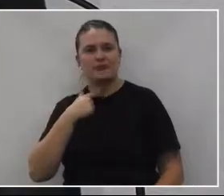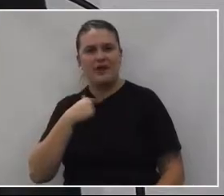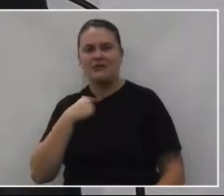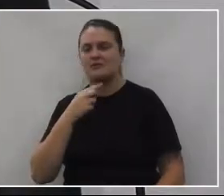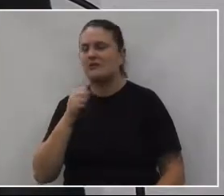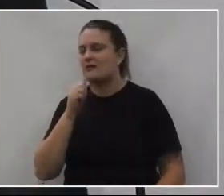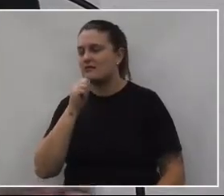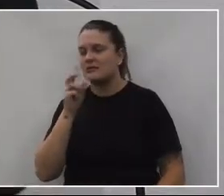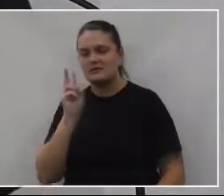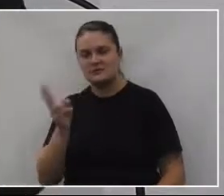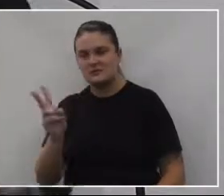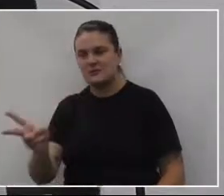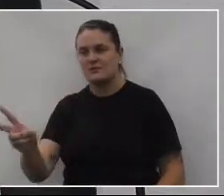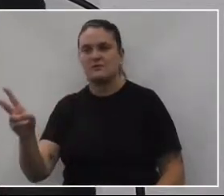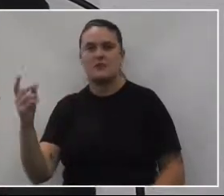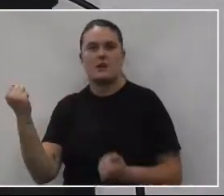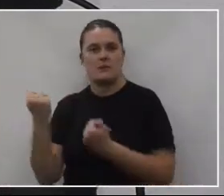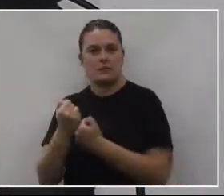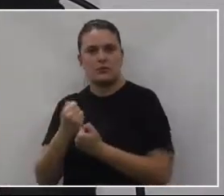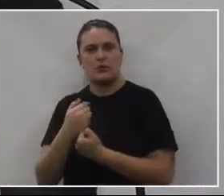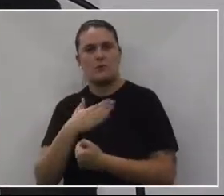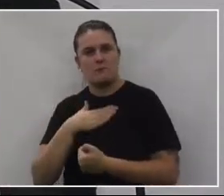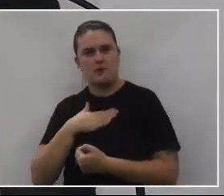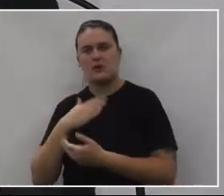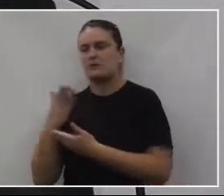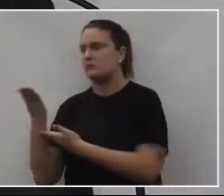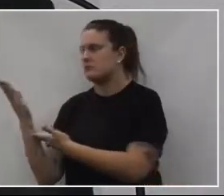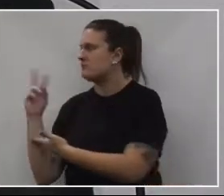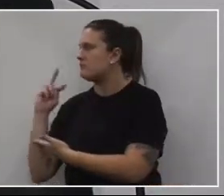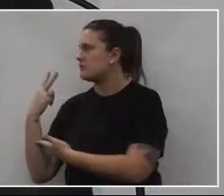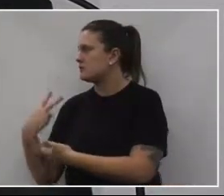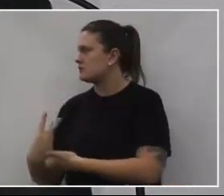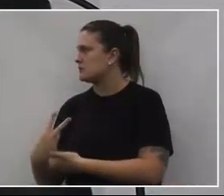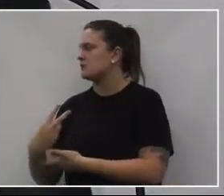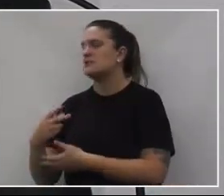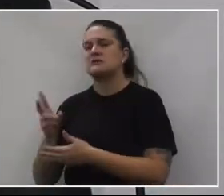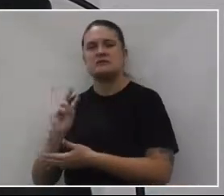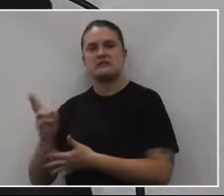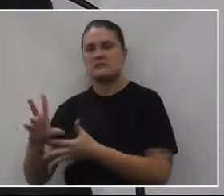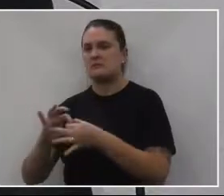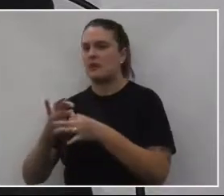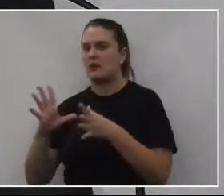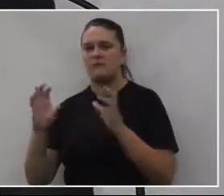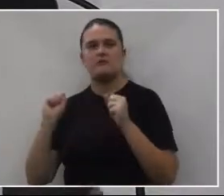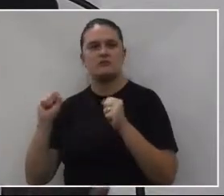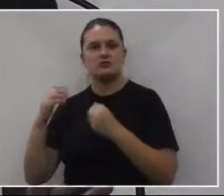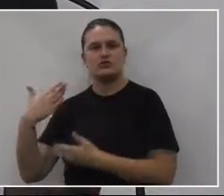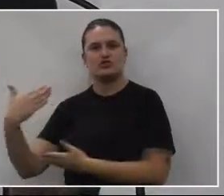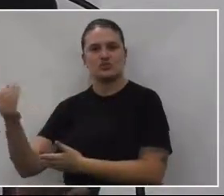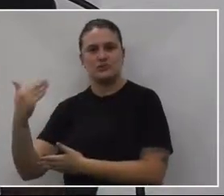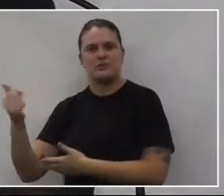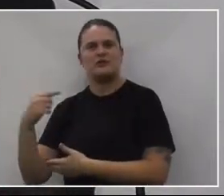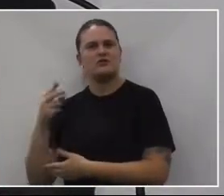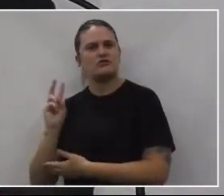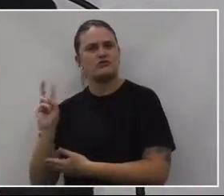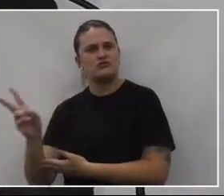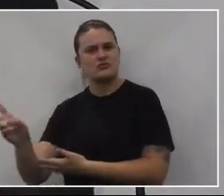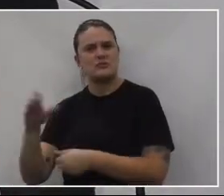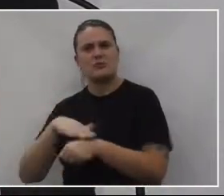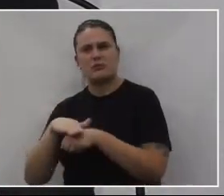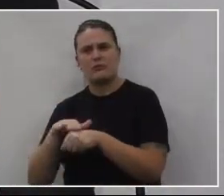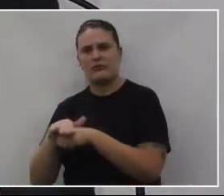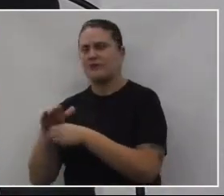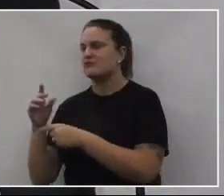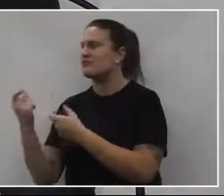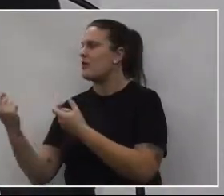sempre contando conosco, todos os senhores vereadores, senhora vereadora aqui presente. Estamos à disposição ali. Temos conversado com alguns vereadores